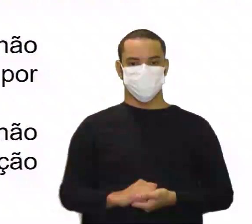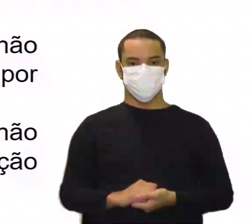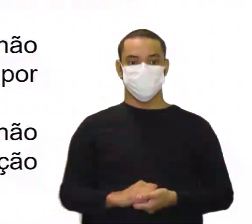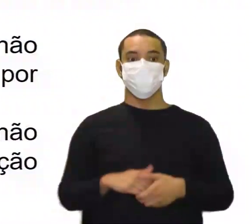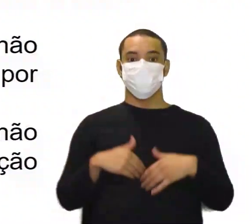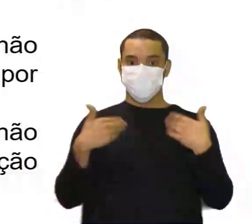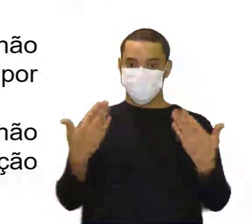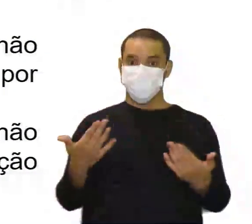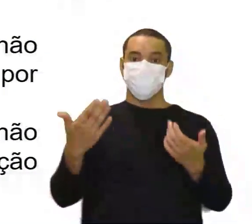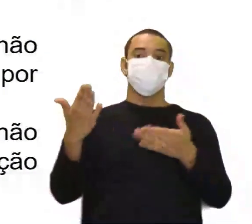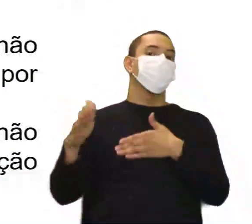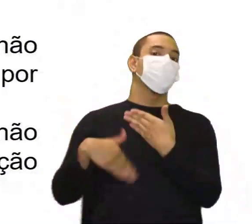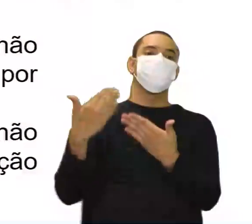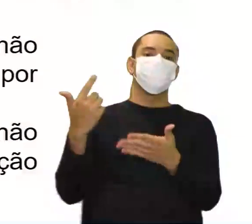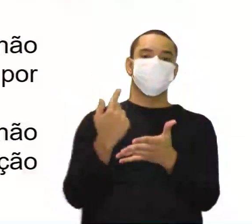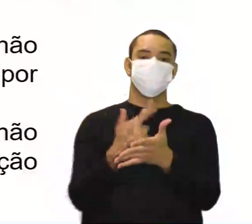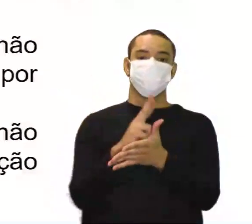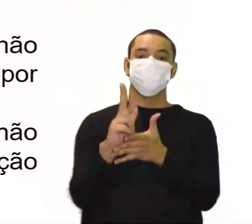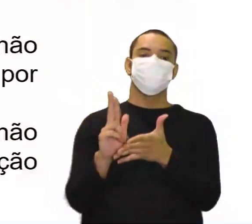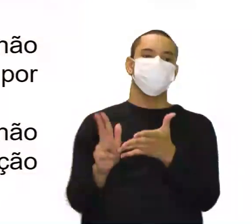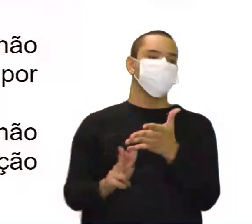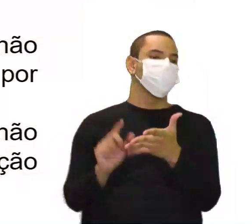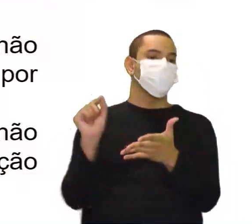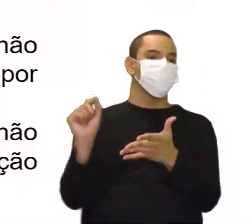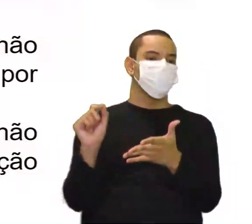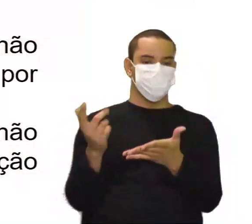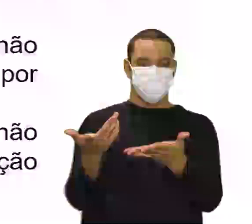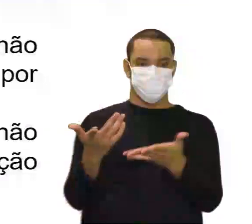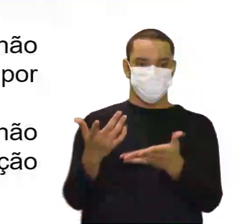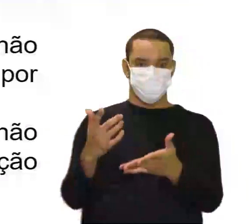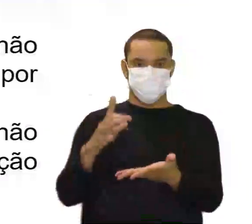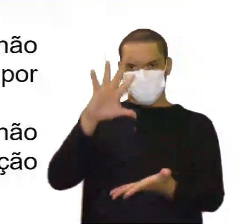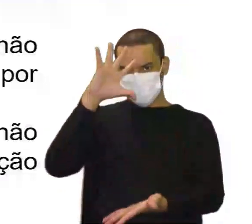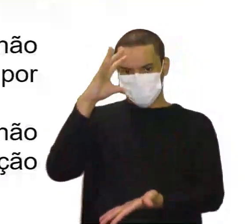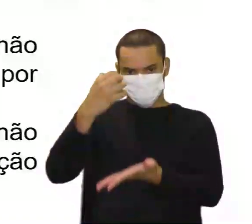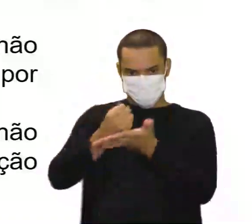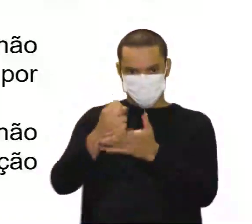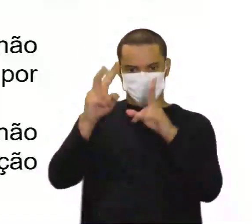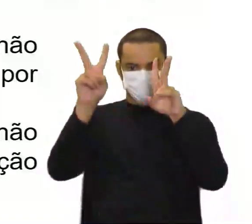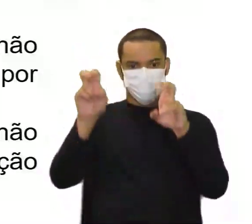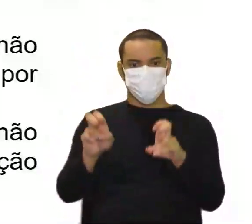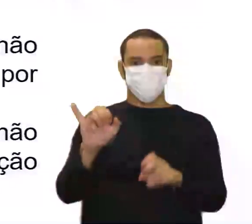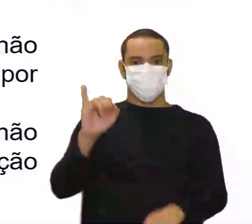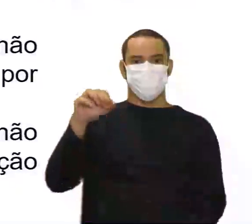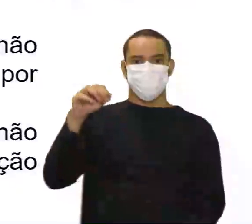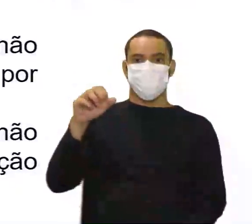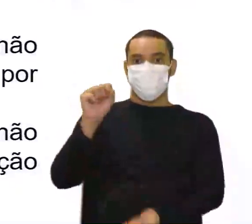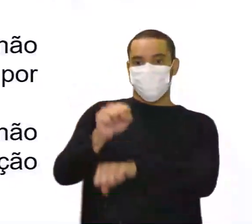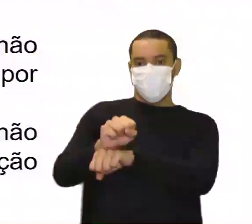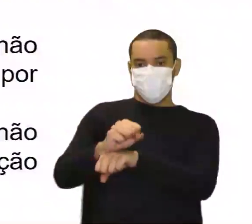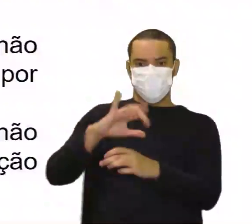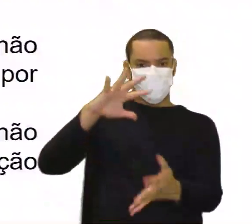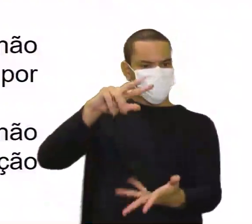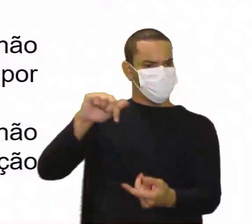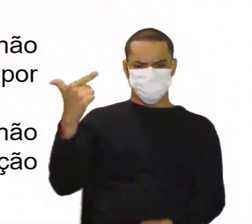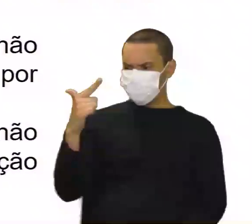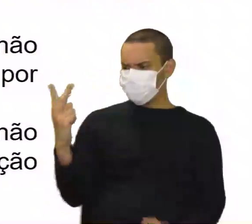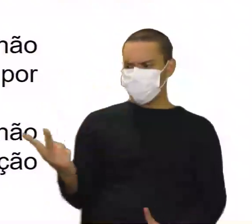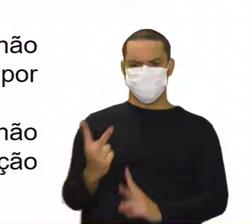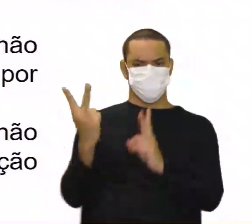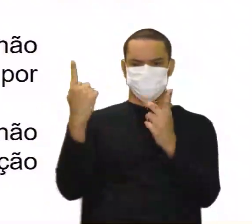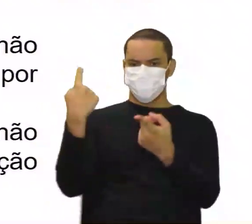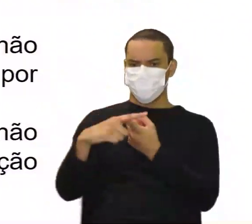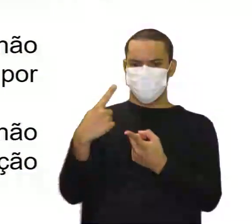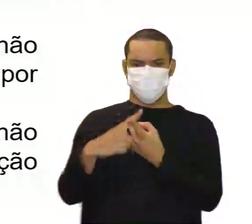Além disso, né, quais são essas outras coisas? Que as teses sobre a imobilidade da Terra não tinham valor porque